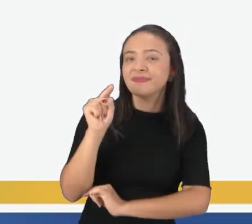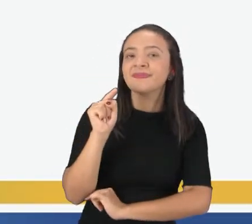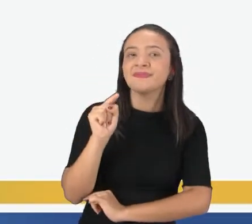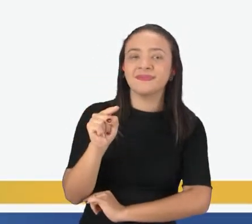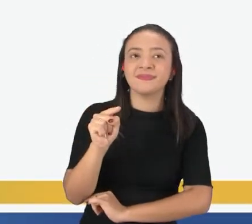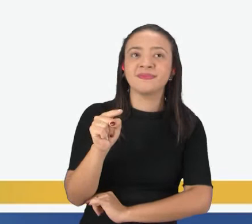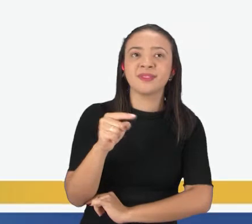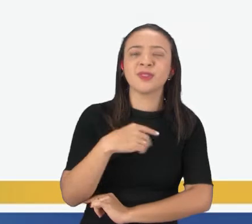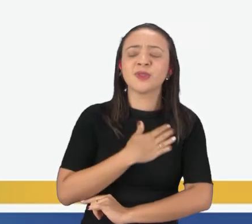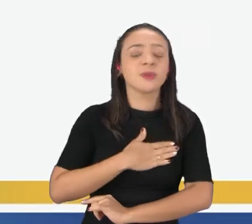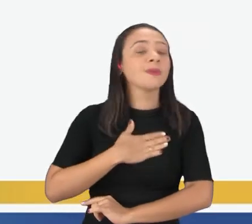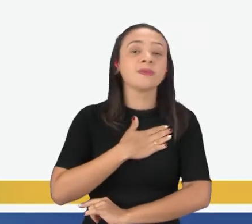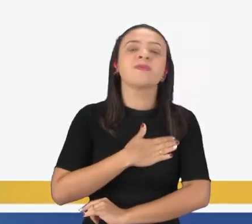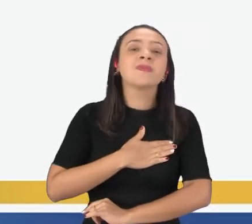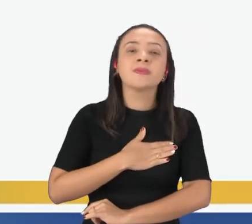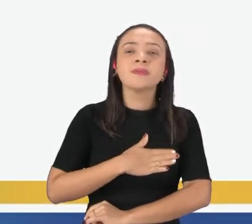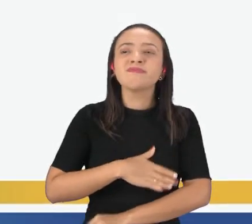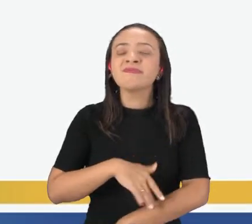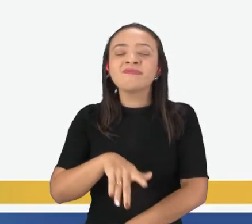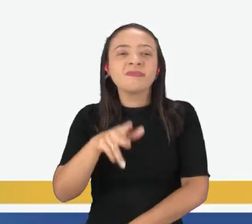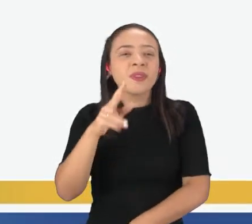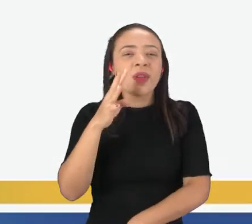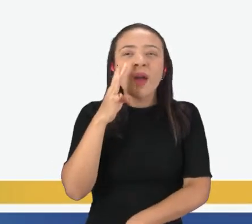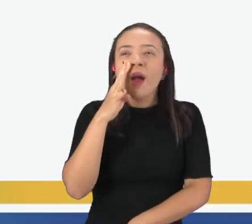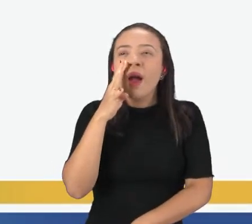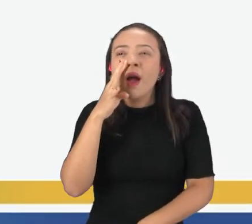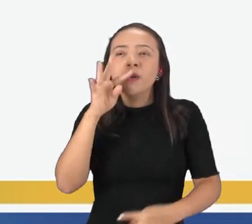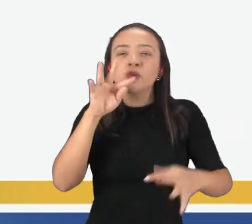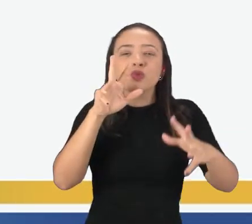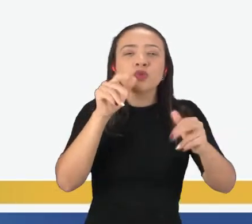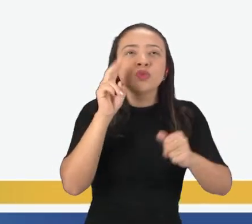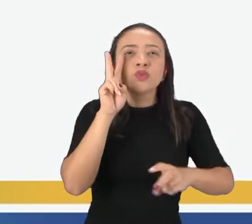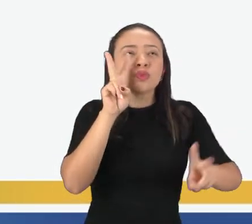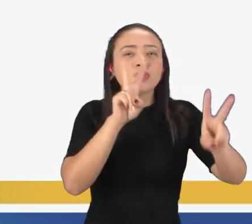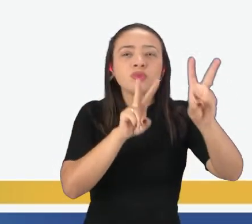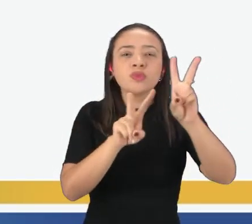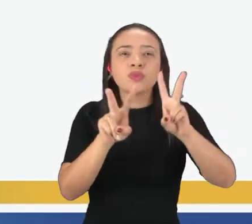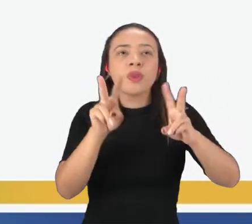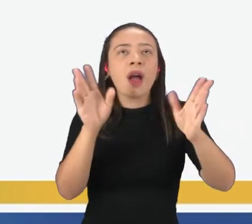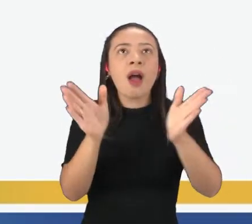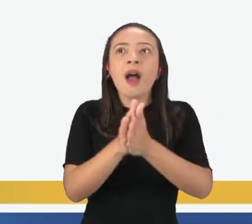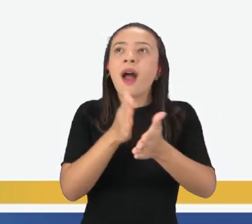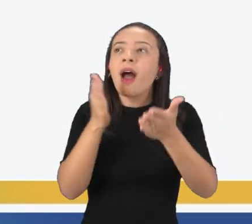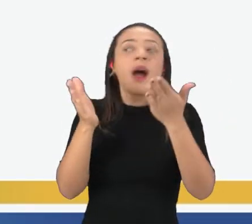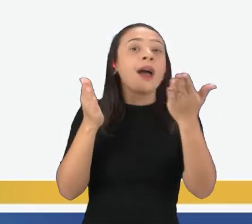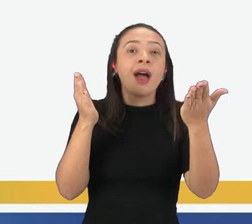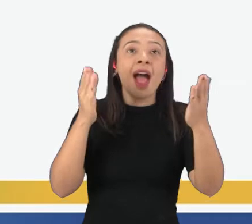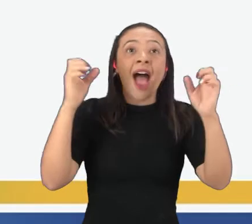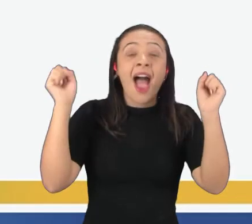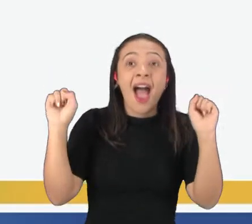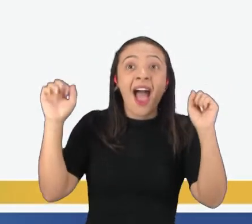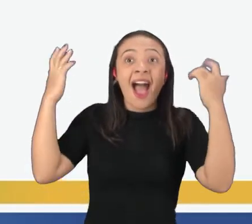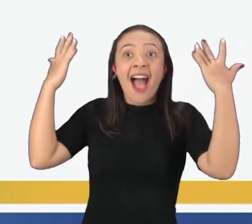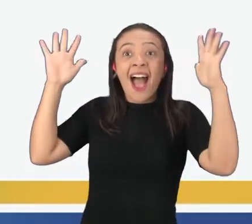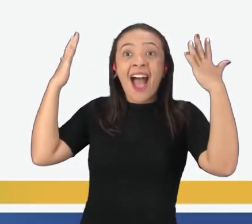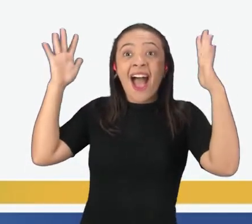exclamação. Gosto de admirar tudo que vejo. Maravilha,